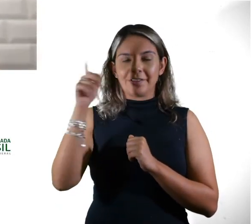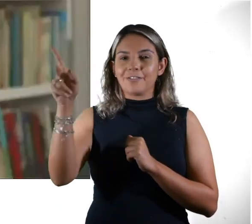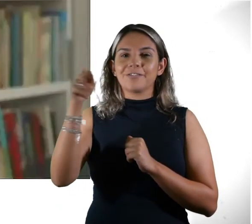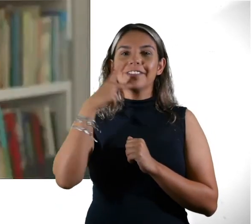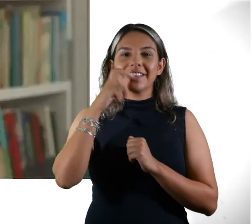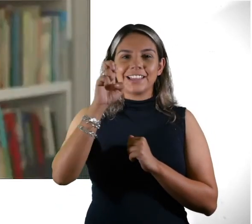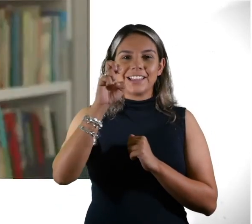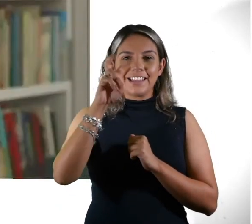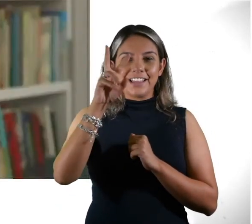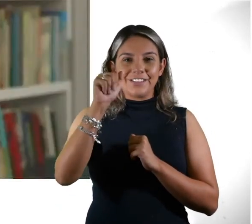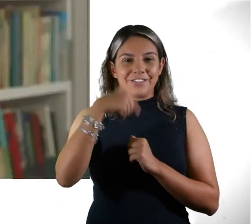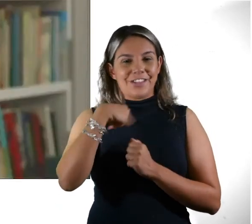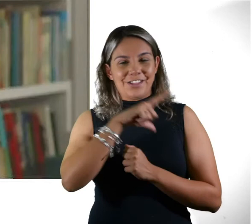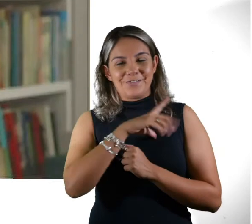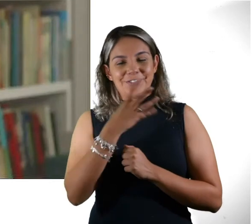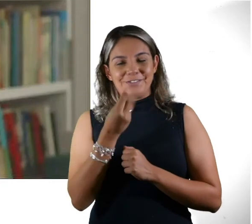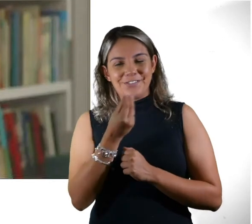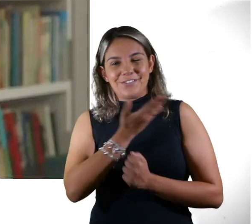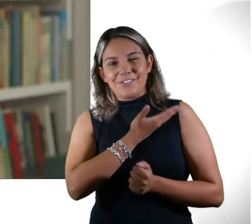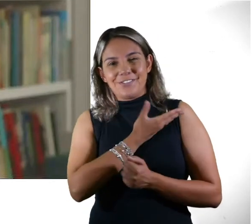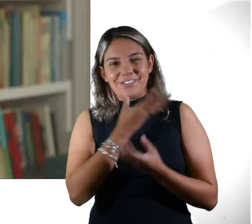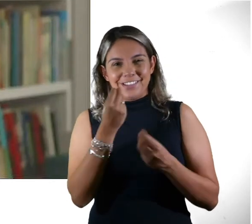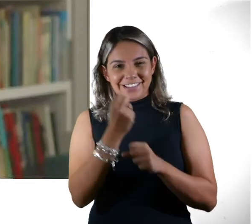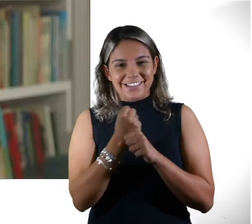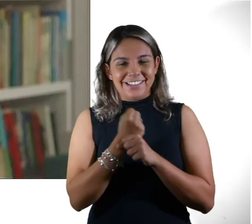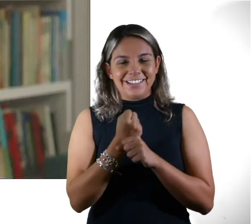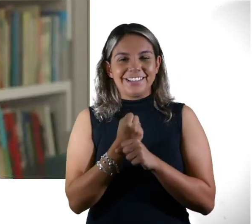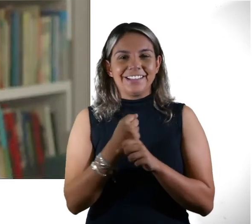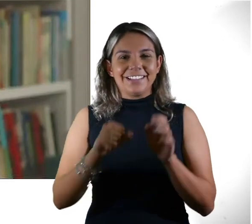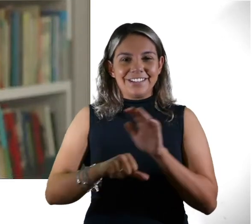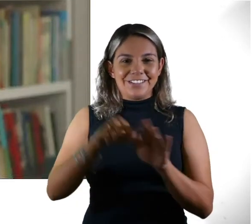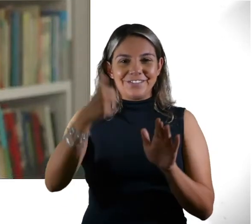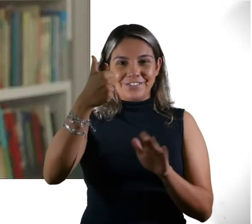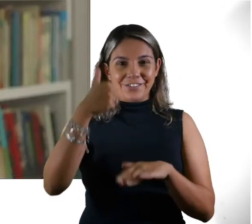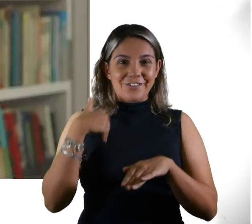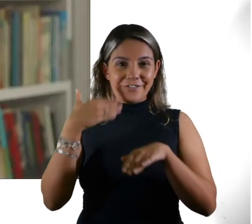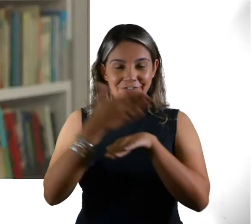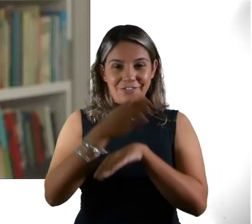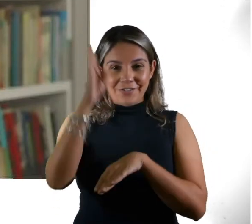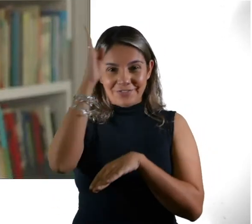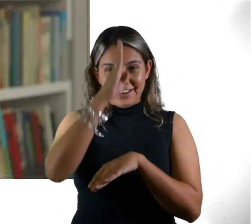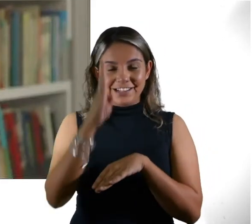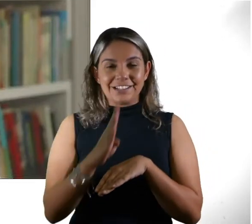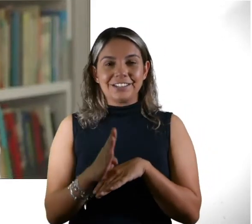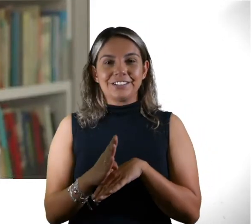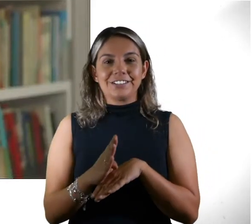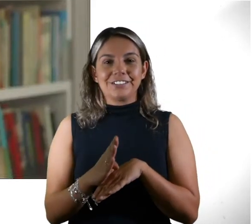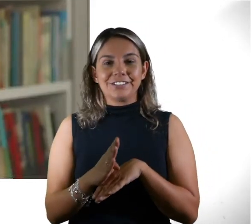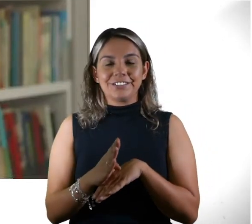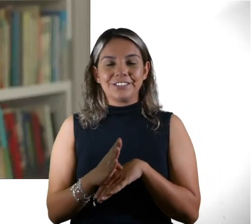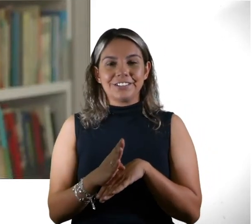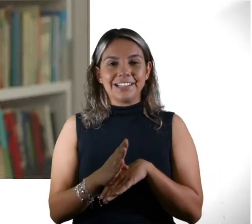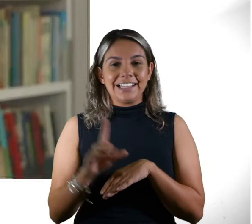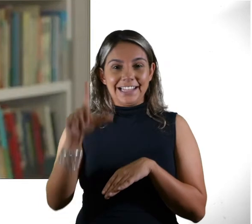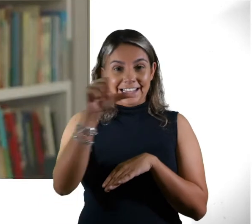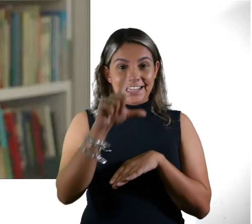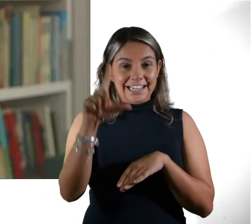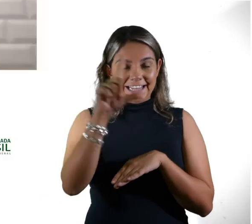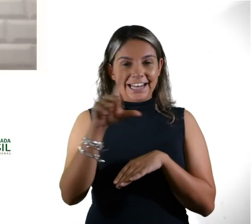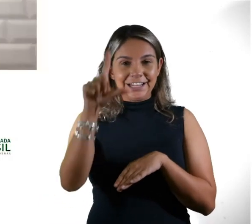amigo também há muito tempo. A pergunta a primeira vez que eu fui ao Brasil foi a um festival